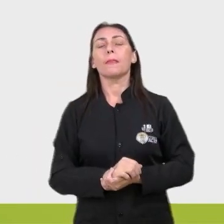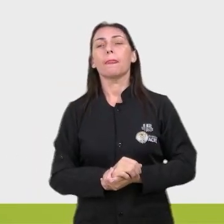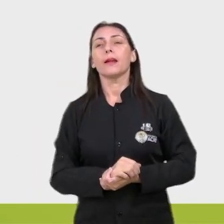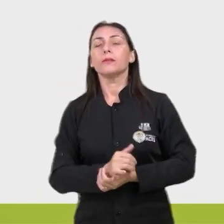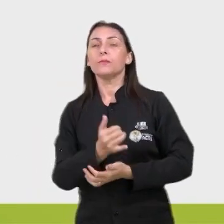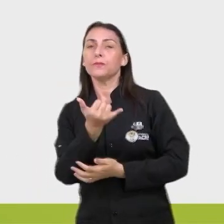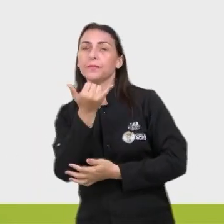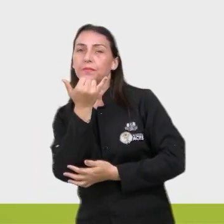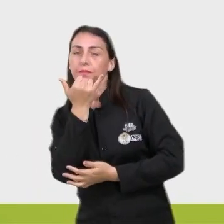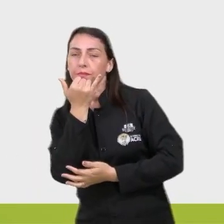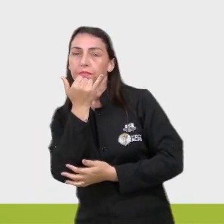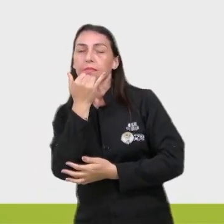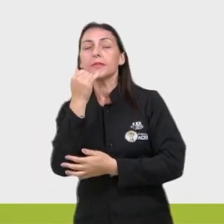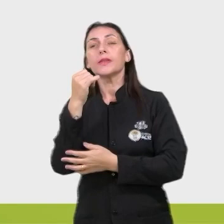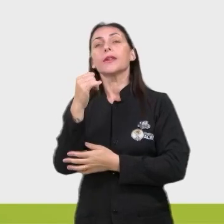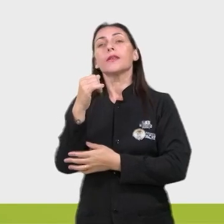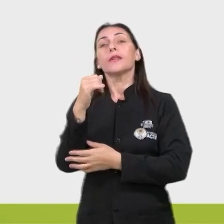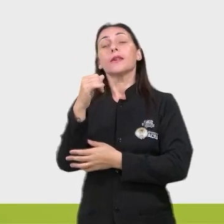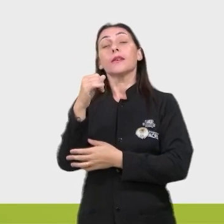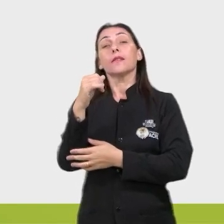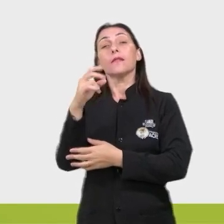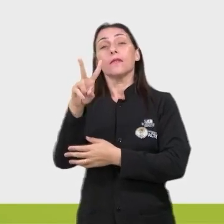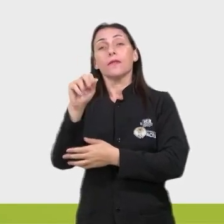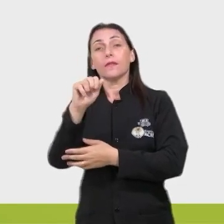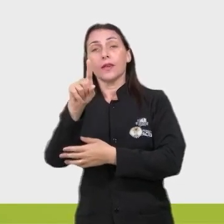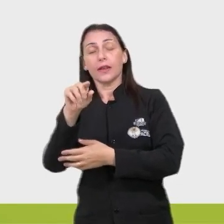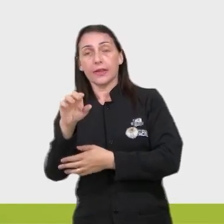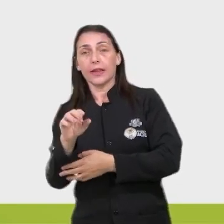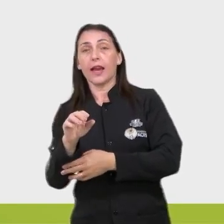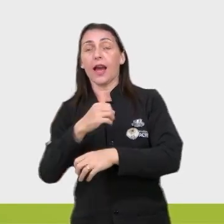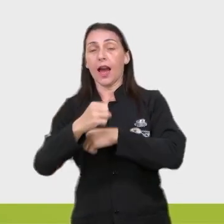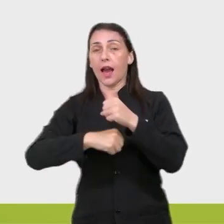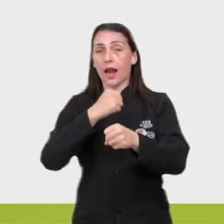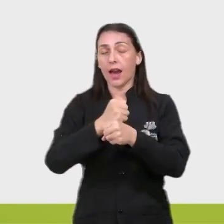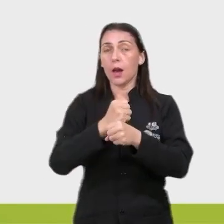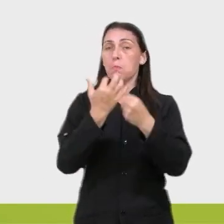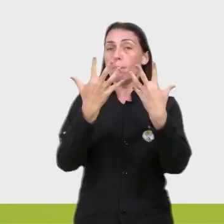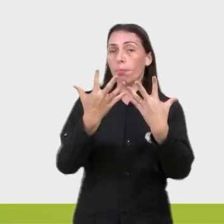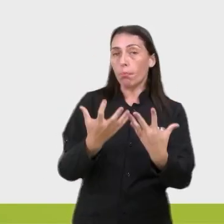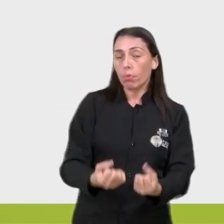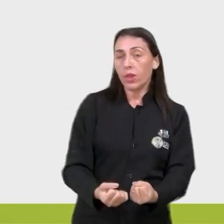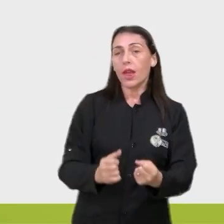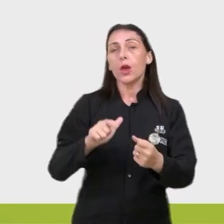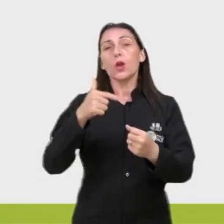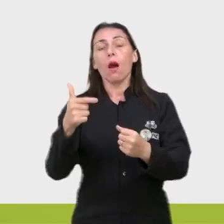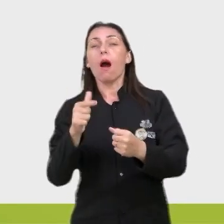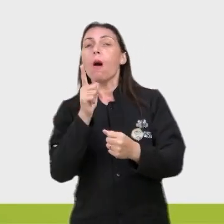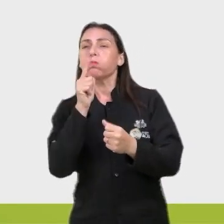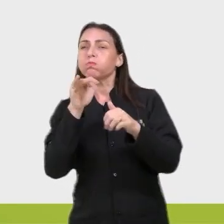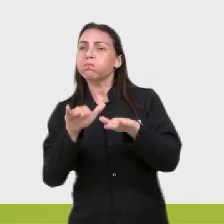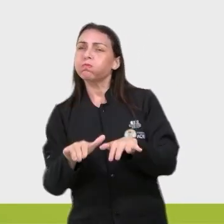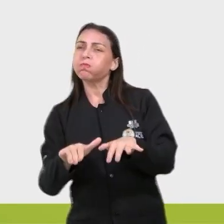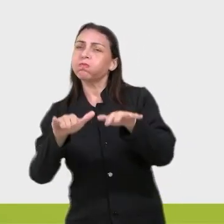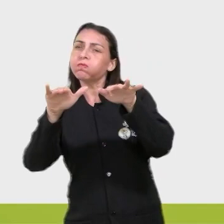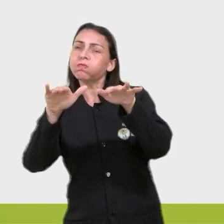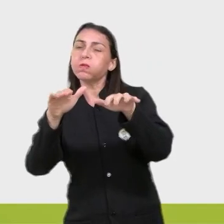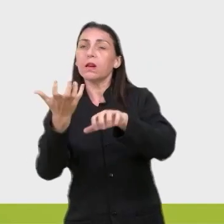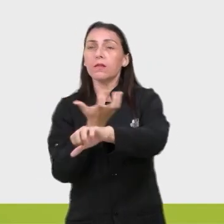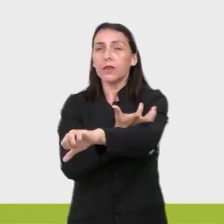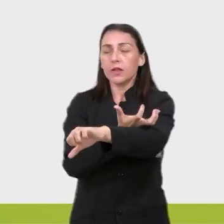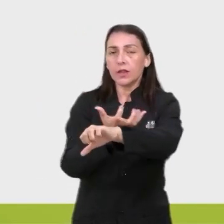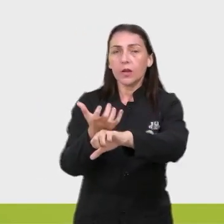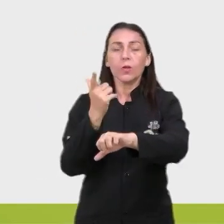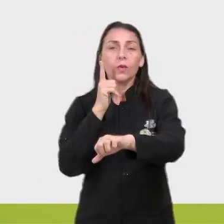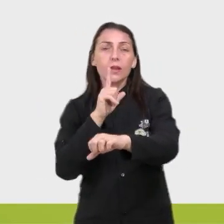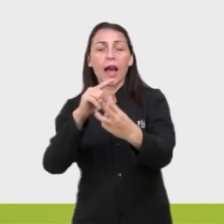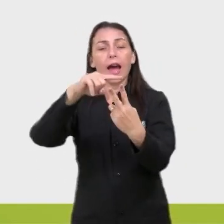Desculpa. Mata de várzea, parte do ano está seca e parte do ano está inundada. Então, é uma vegetação que